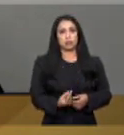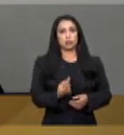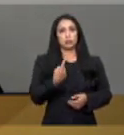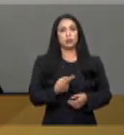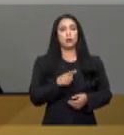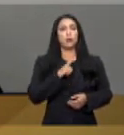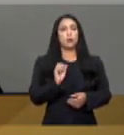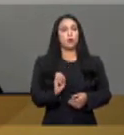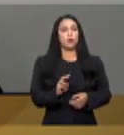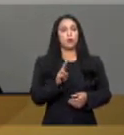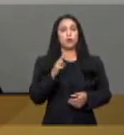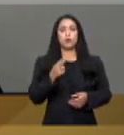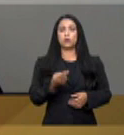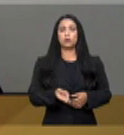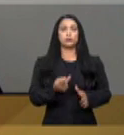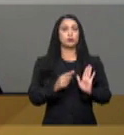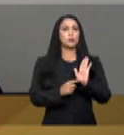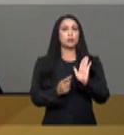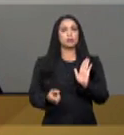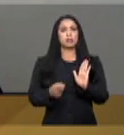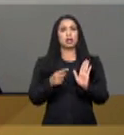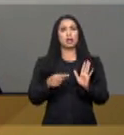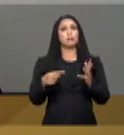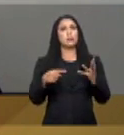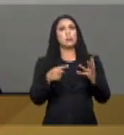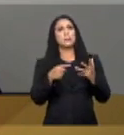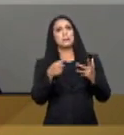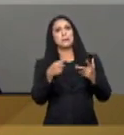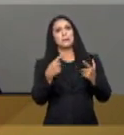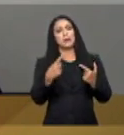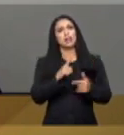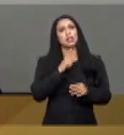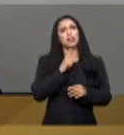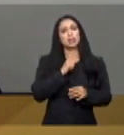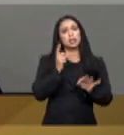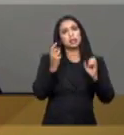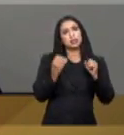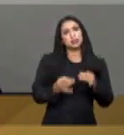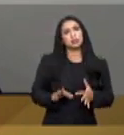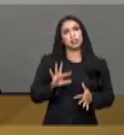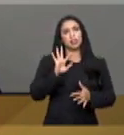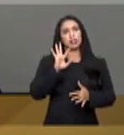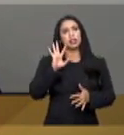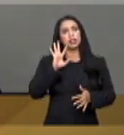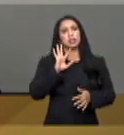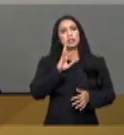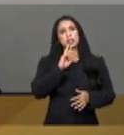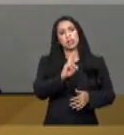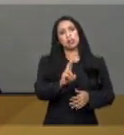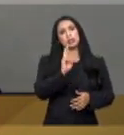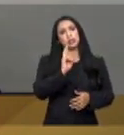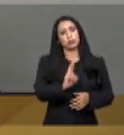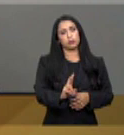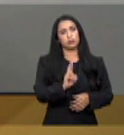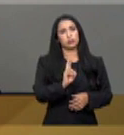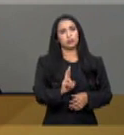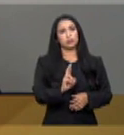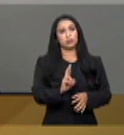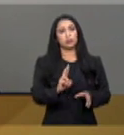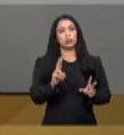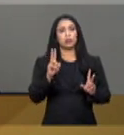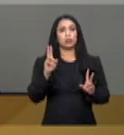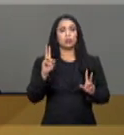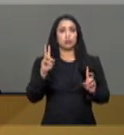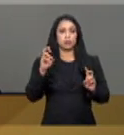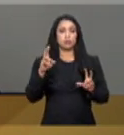ou de apontar qualquer ponto que justificasse a adoção de solução diversa nas hipóteses, fecho